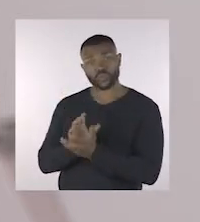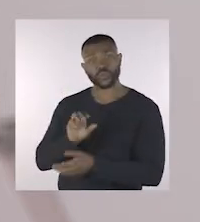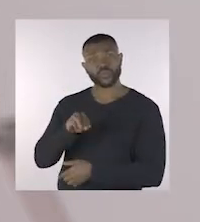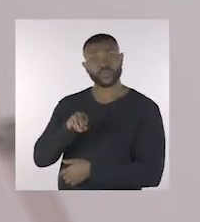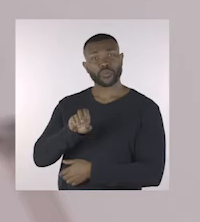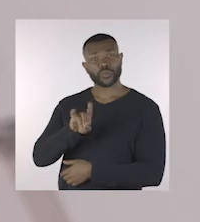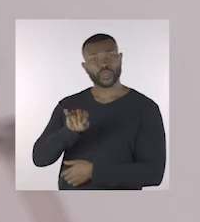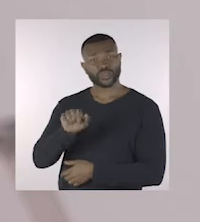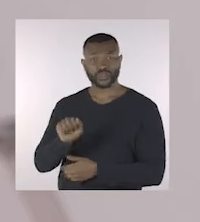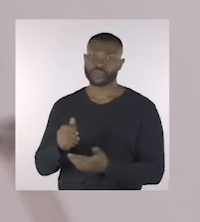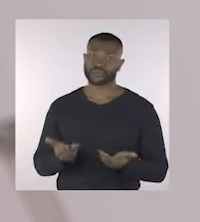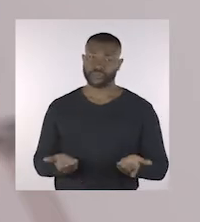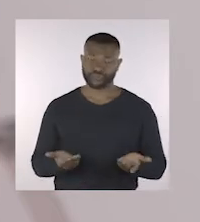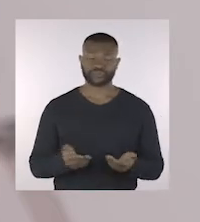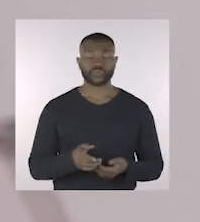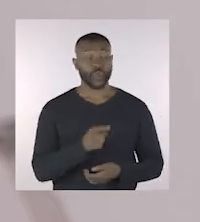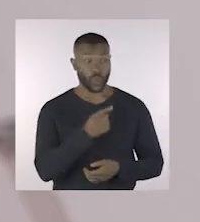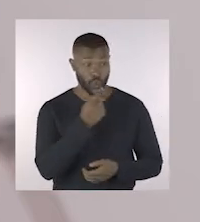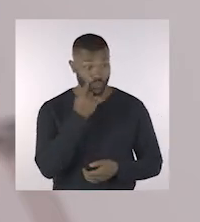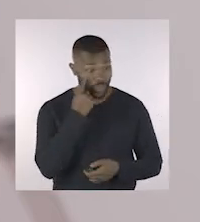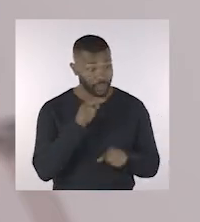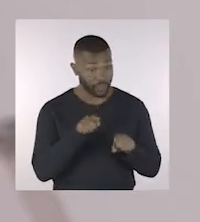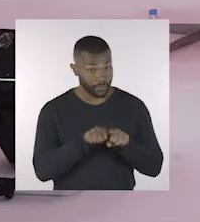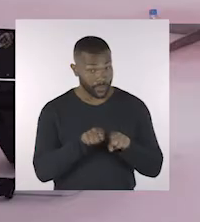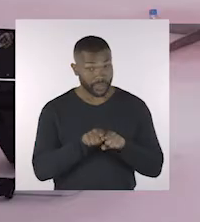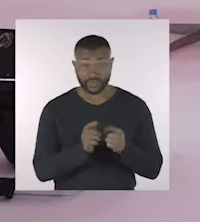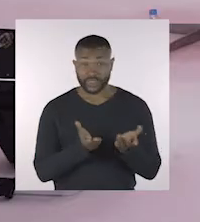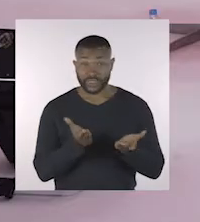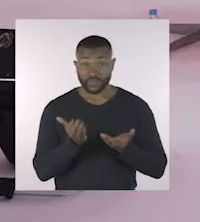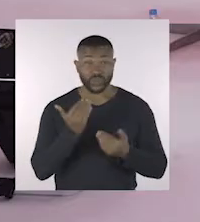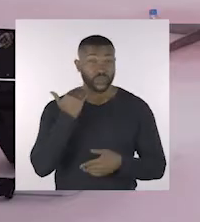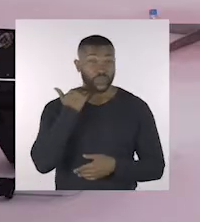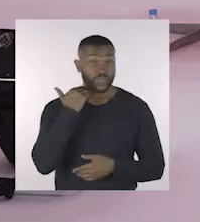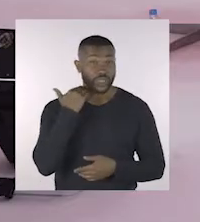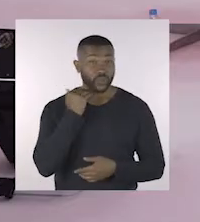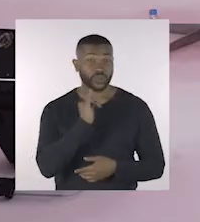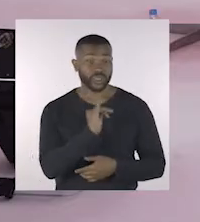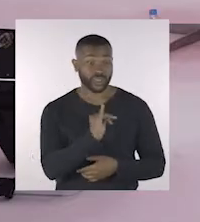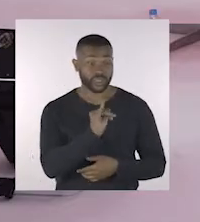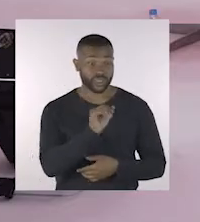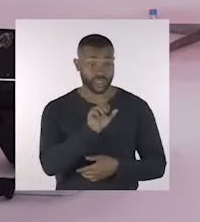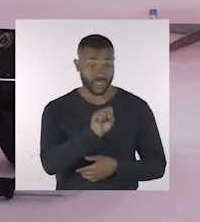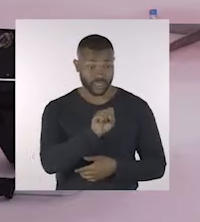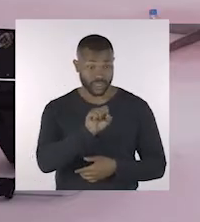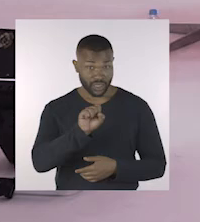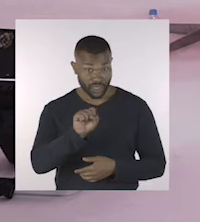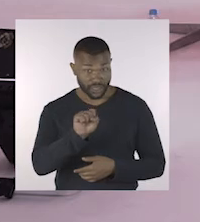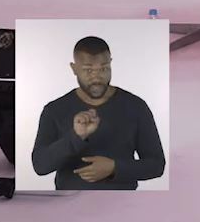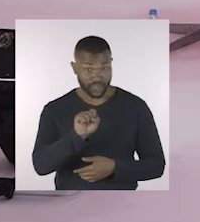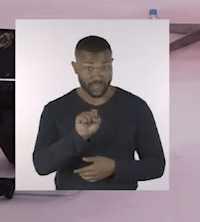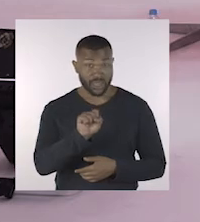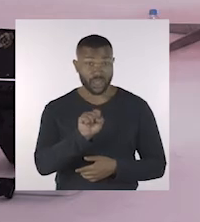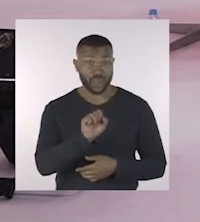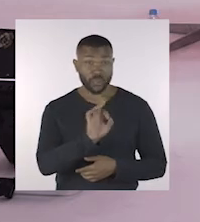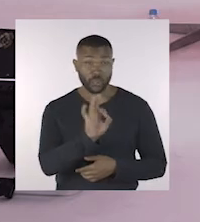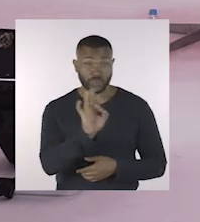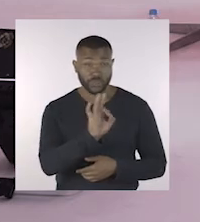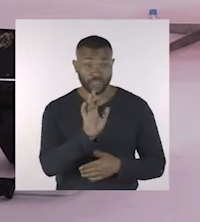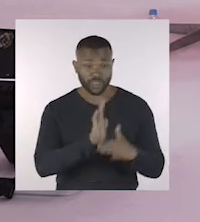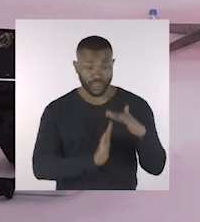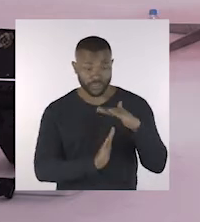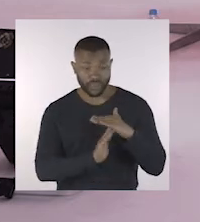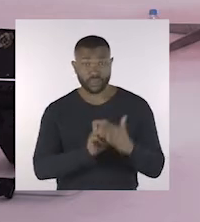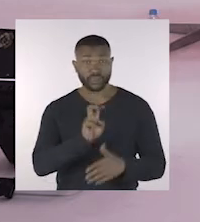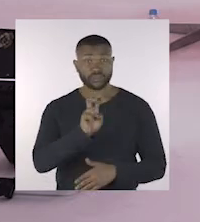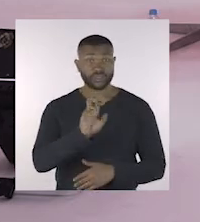uma pessoa de classe média mesmo né Já tô aqui no serviço de banco que o ISS é o valor